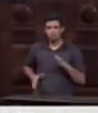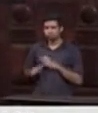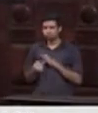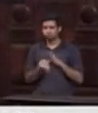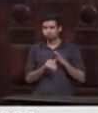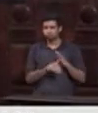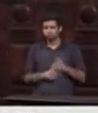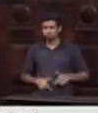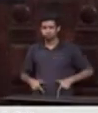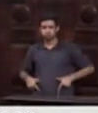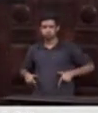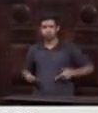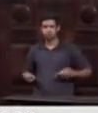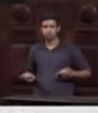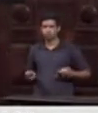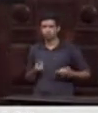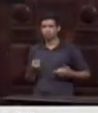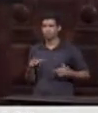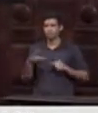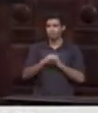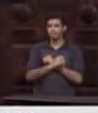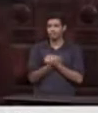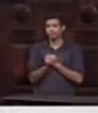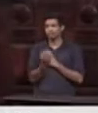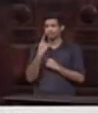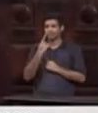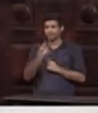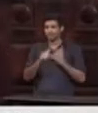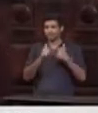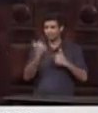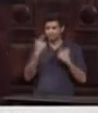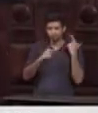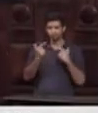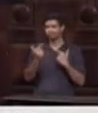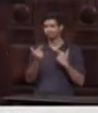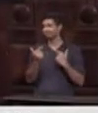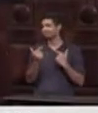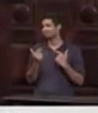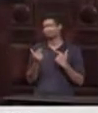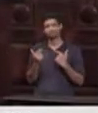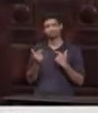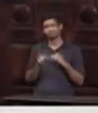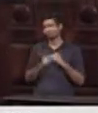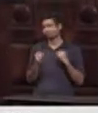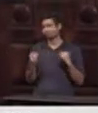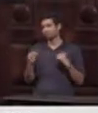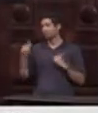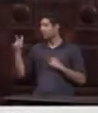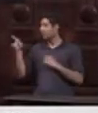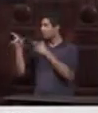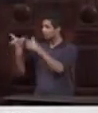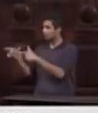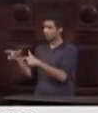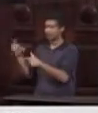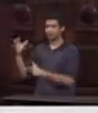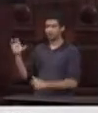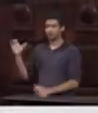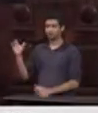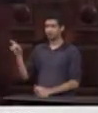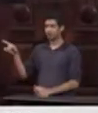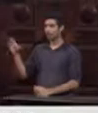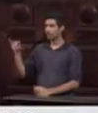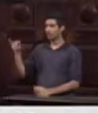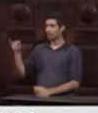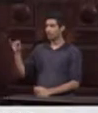e de armas, com resultado praticamente inexistente. Depois, uma em Niterói, na região do Caramujo, com os mesmos